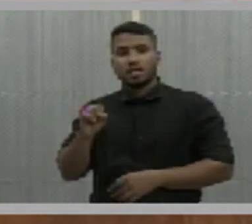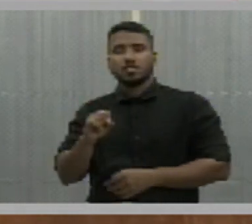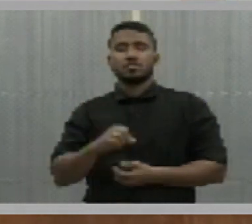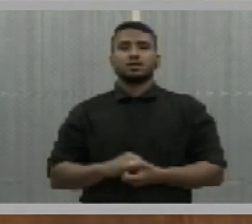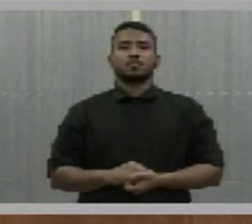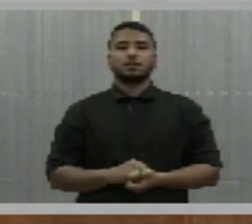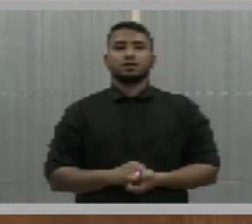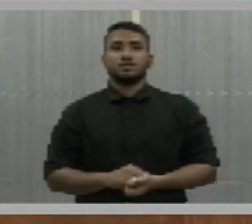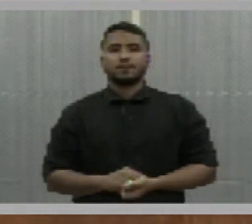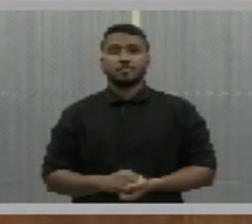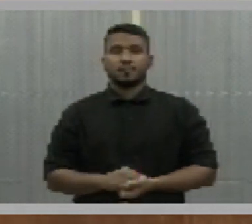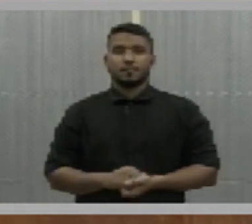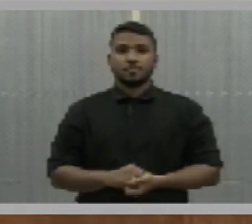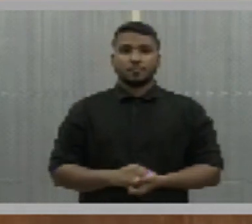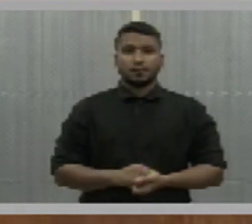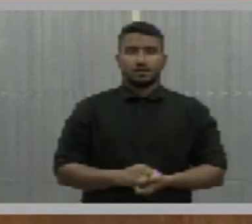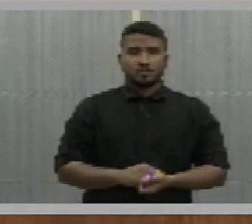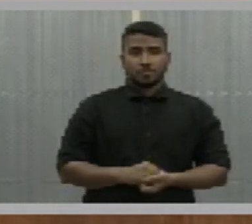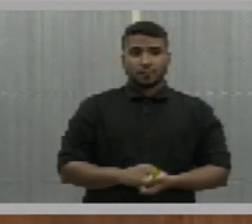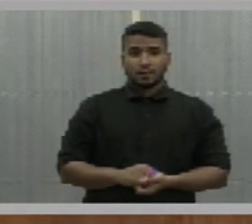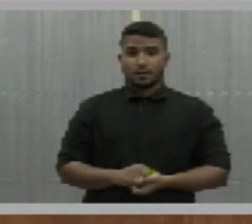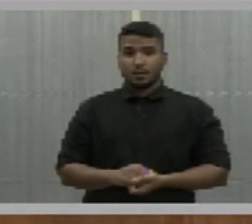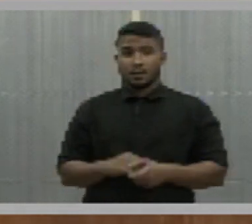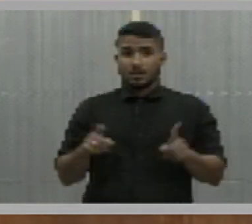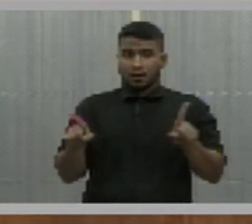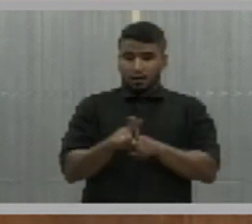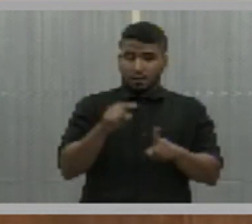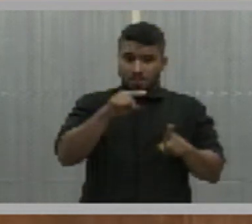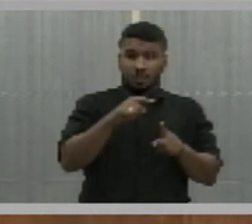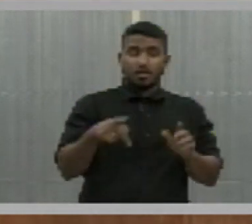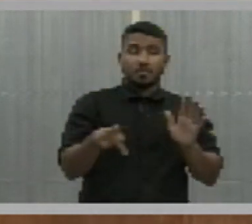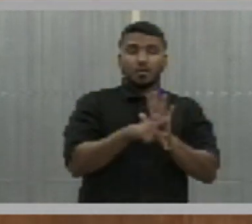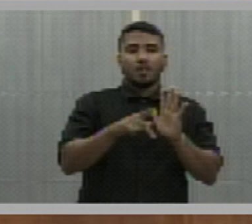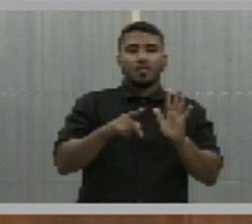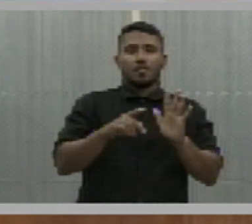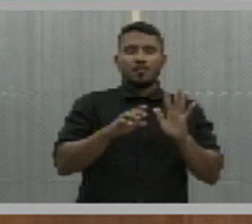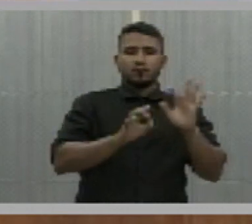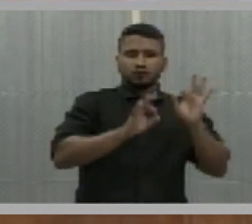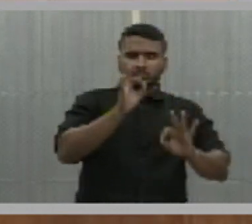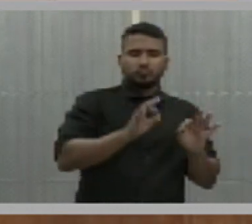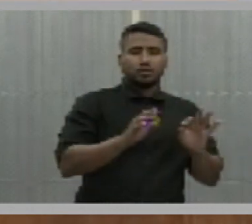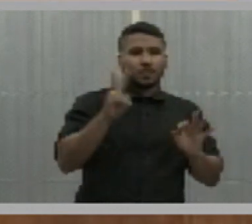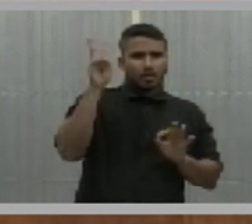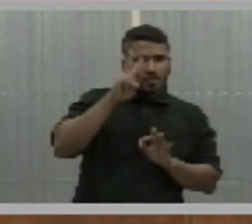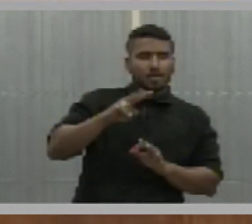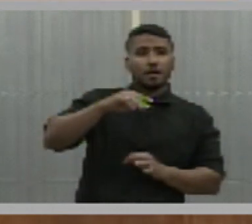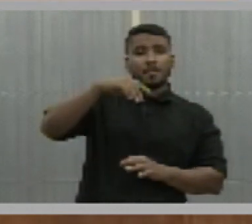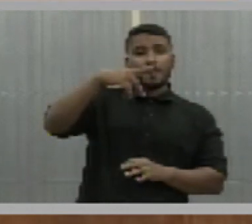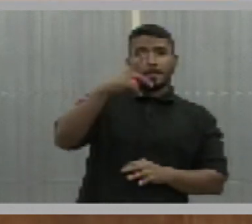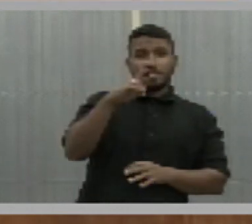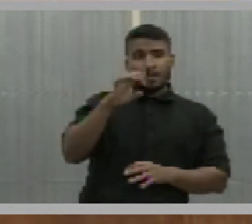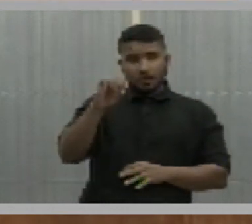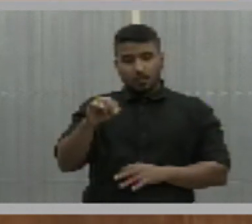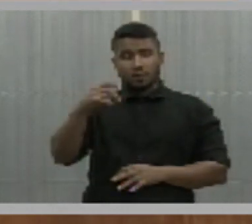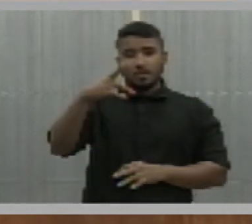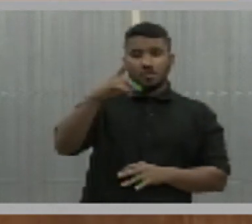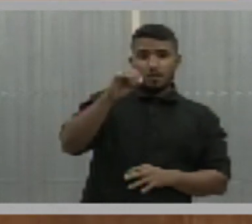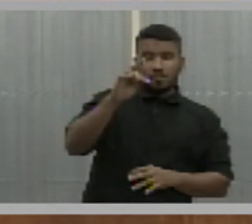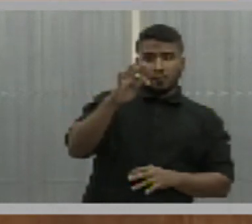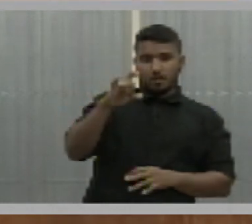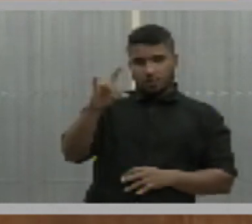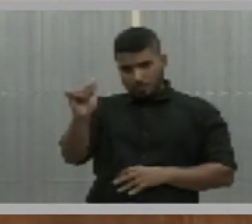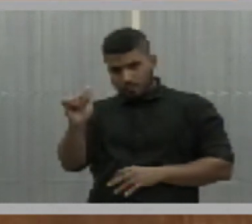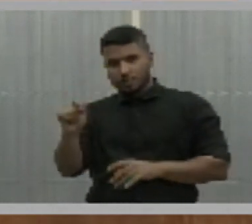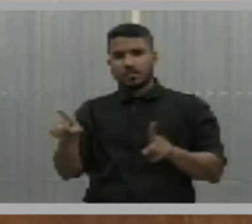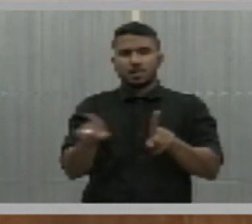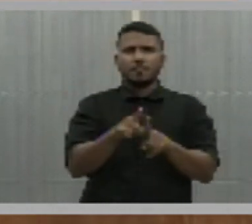Souza da Silva, designou a instalação do memorial Petrônio Portela na sede da Assembleia Legislativa e afirmou que a baixa qualidade no fornecimento